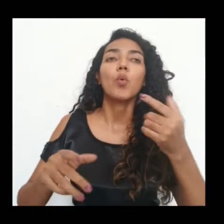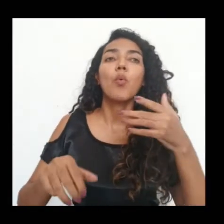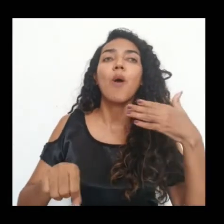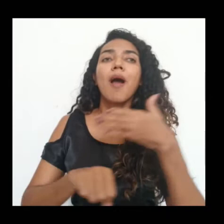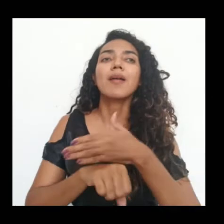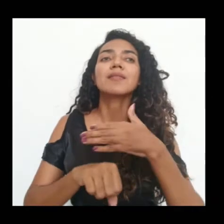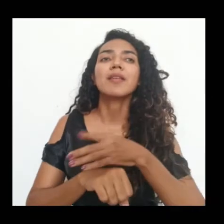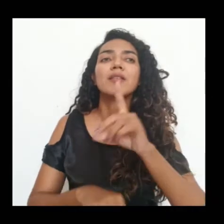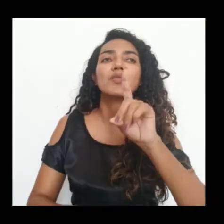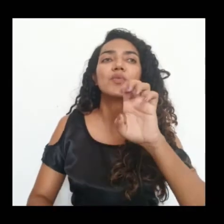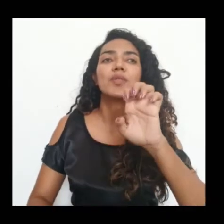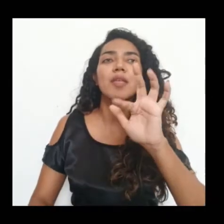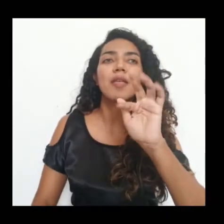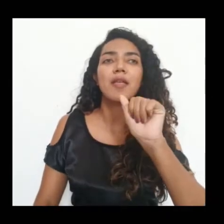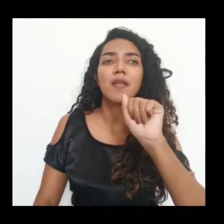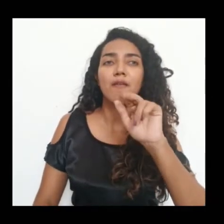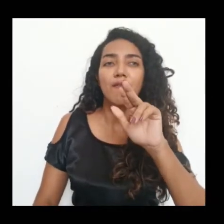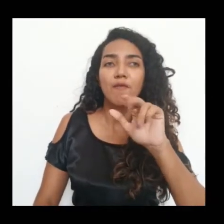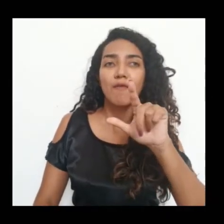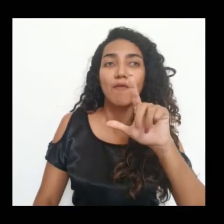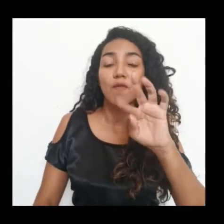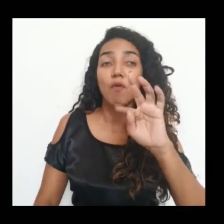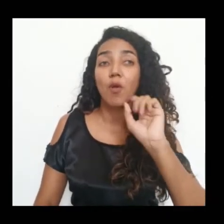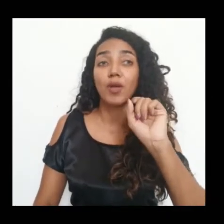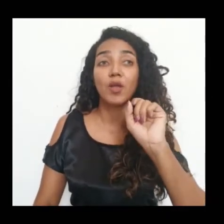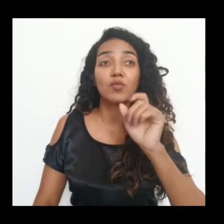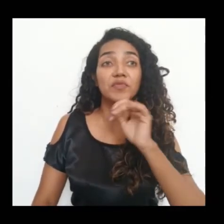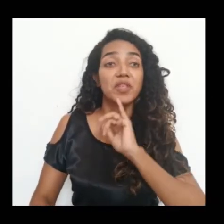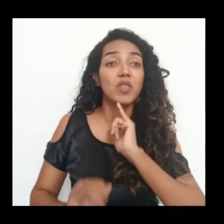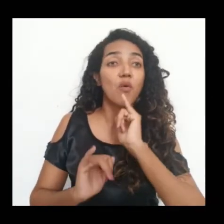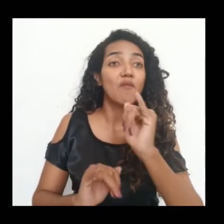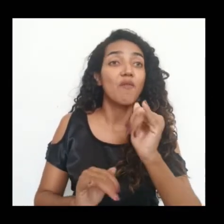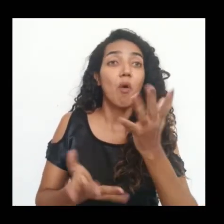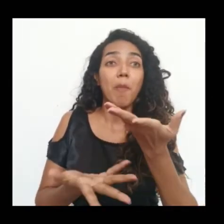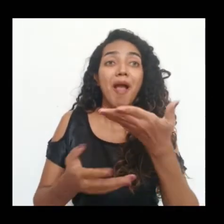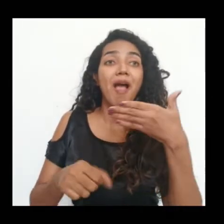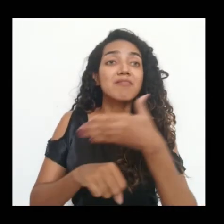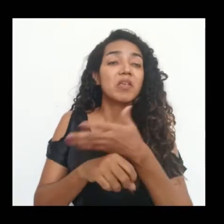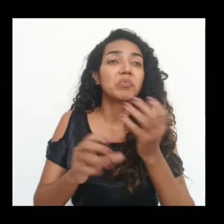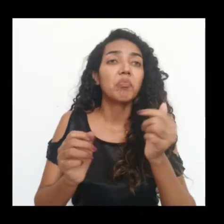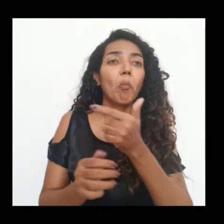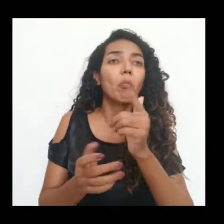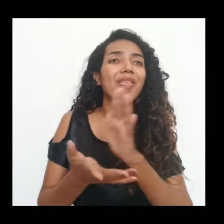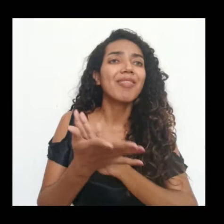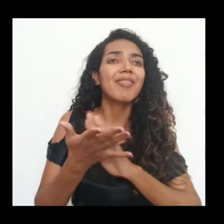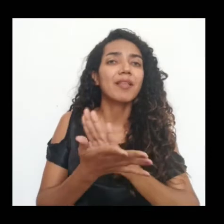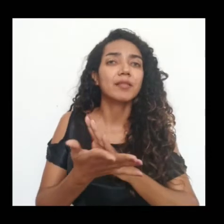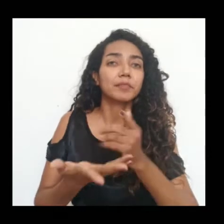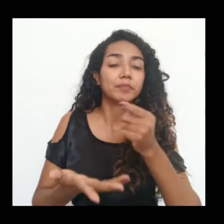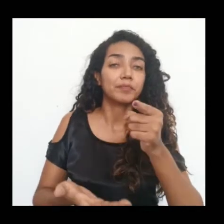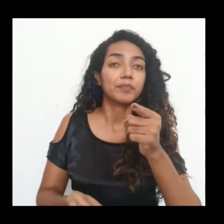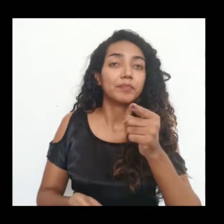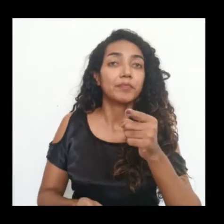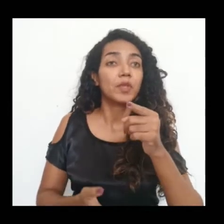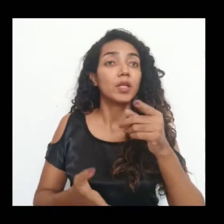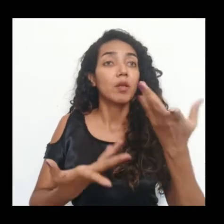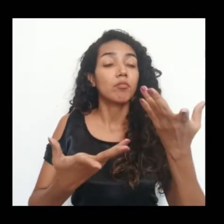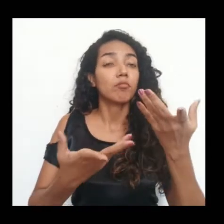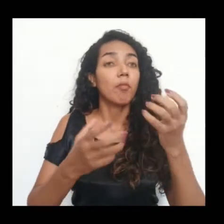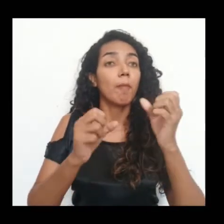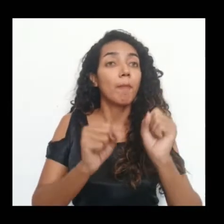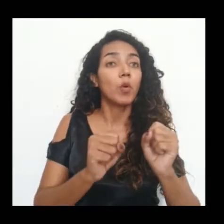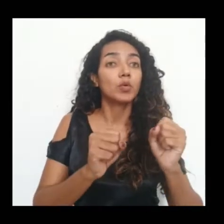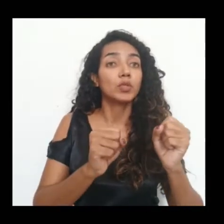nenhum tipo de nível de acesso, atributos e métodos default podem ser acessados por qualquer classe dentro